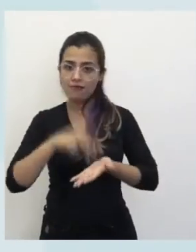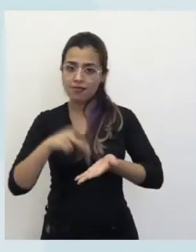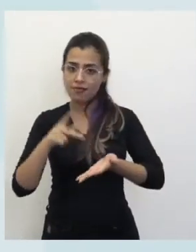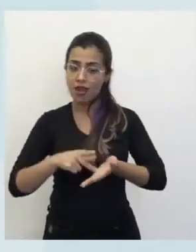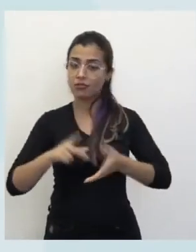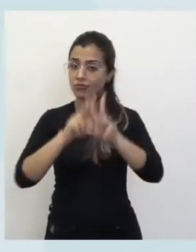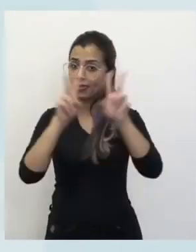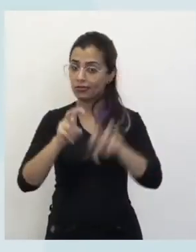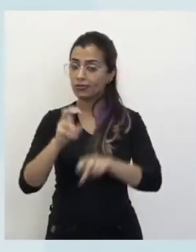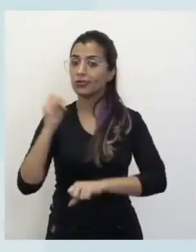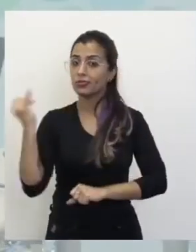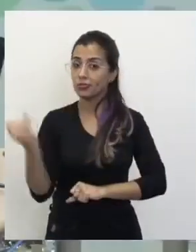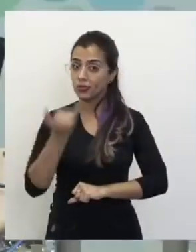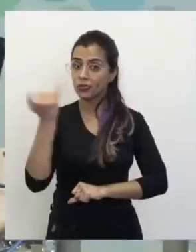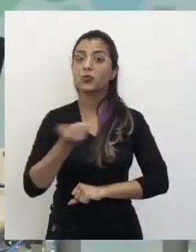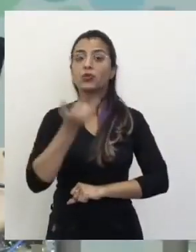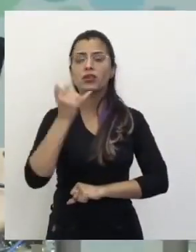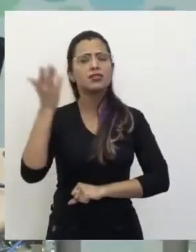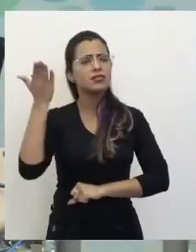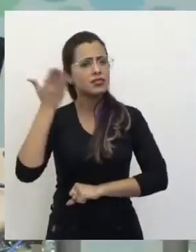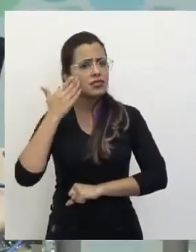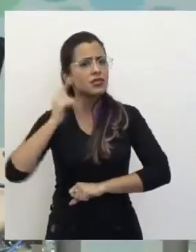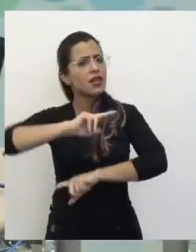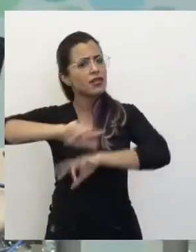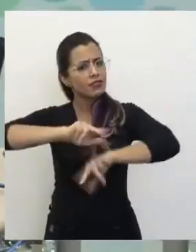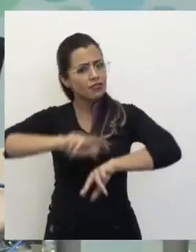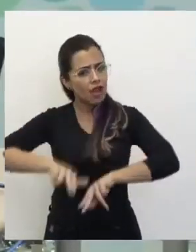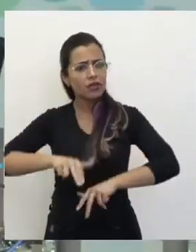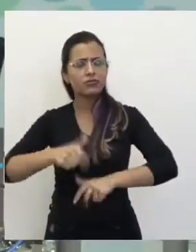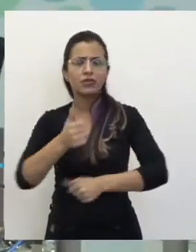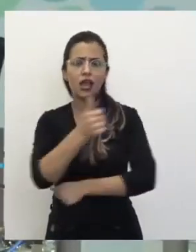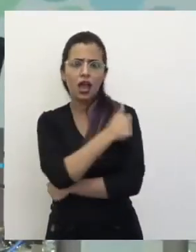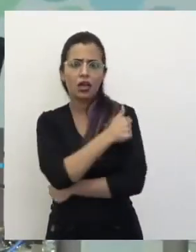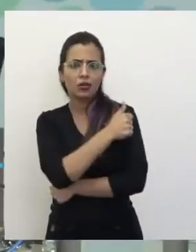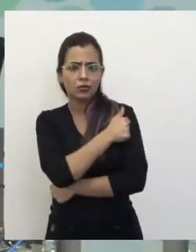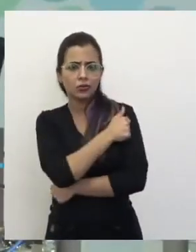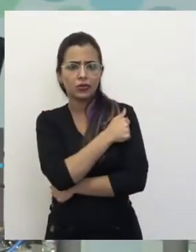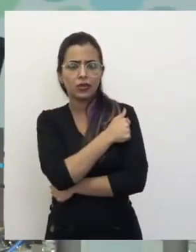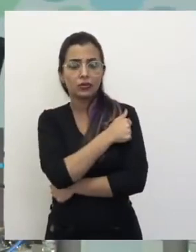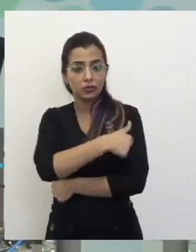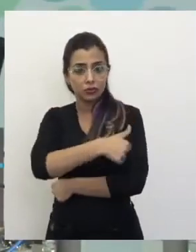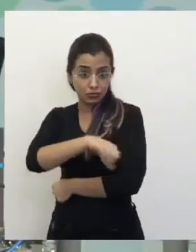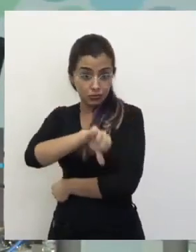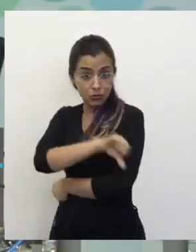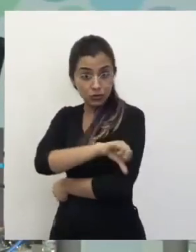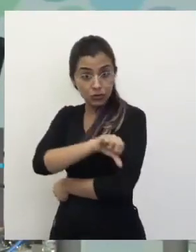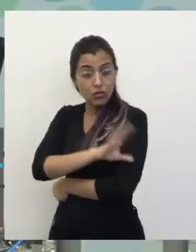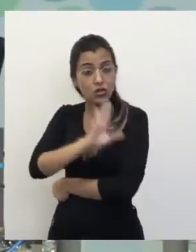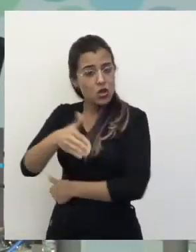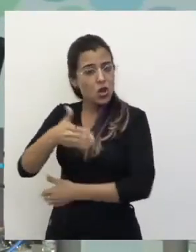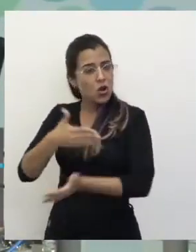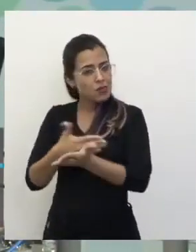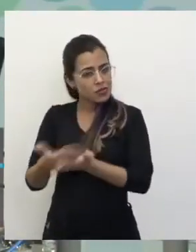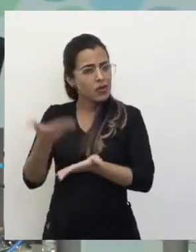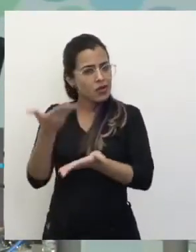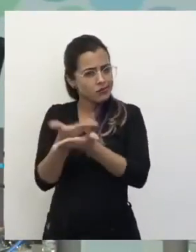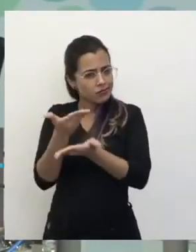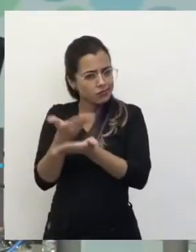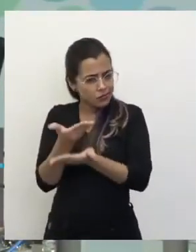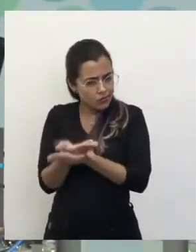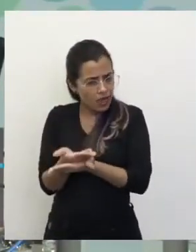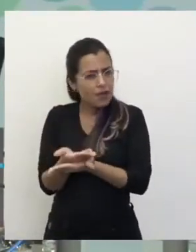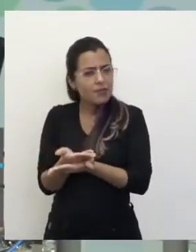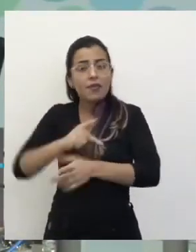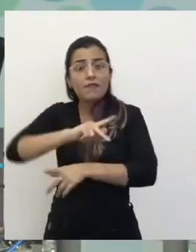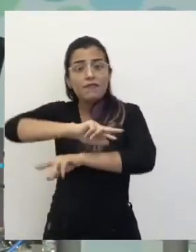sei muito bem que vários alunos do nono ano, já desde o oitavo ano, já começaram a estudar as orações subordinadas. Vários